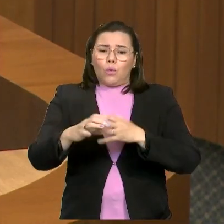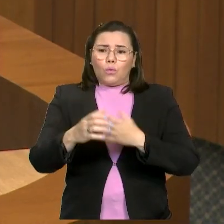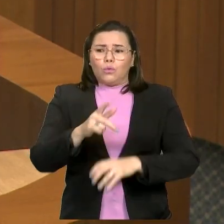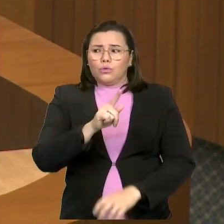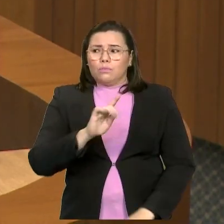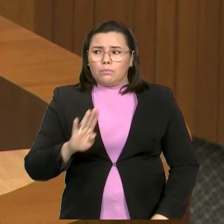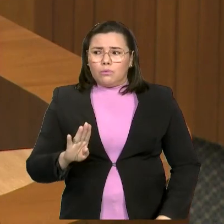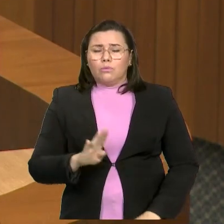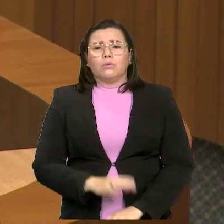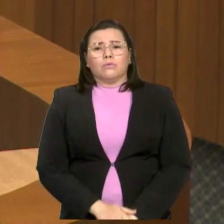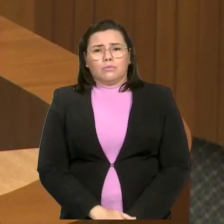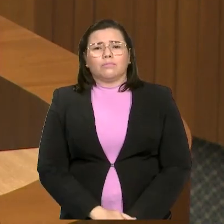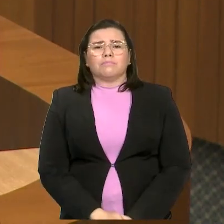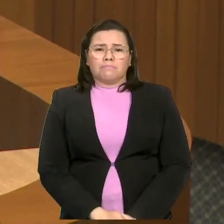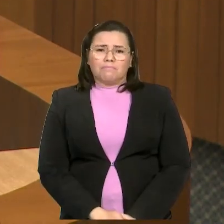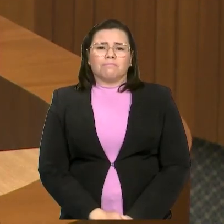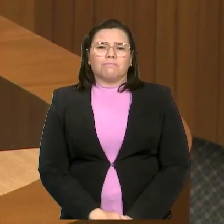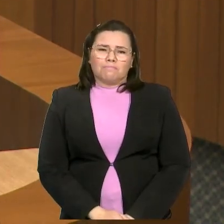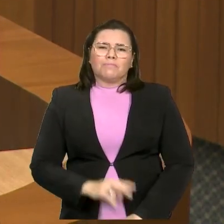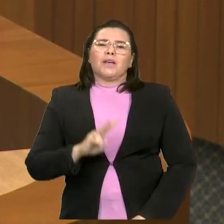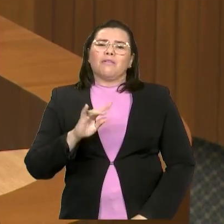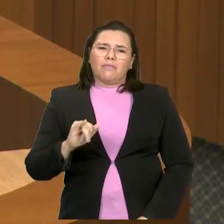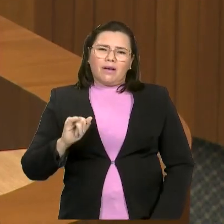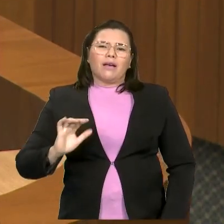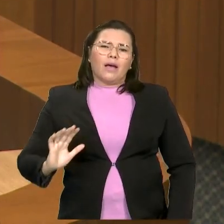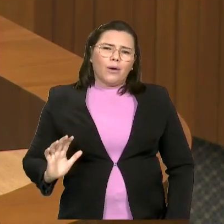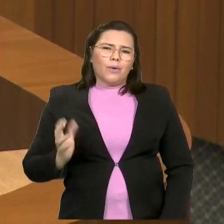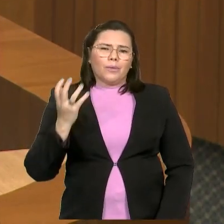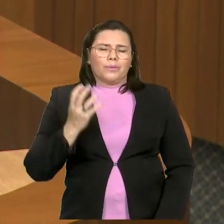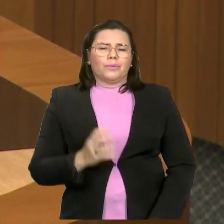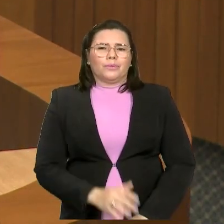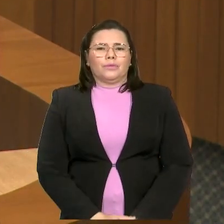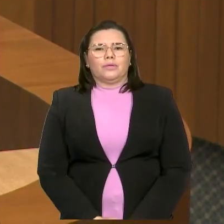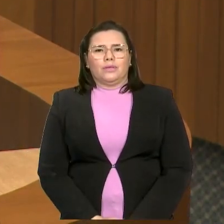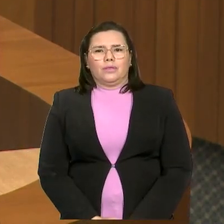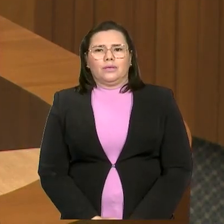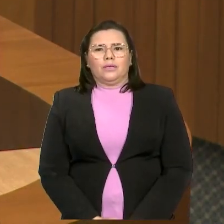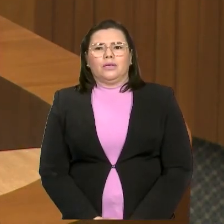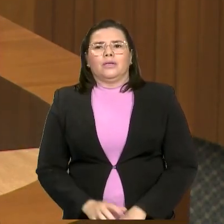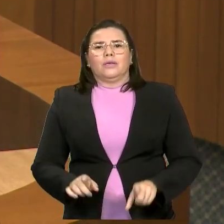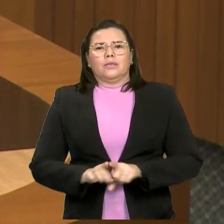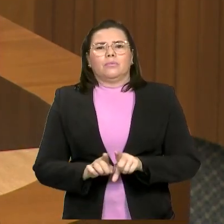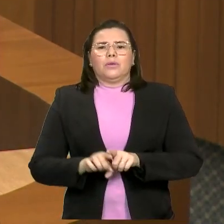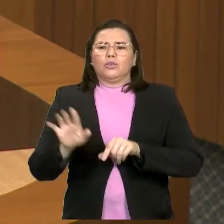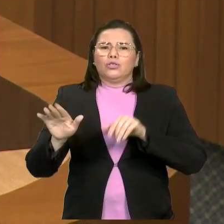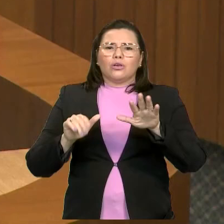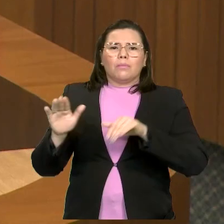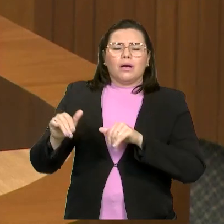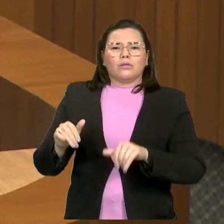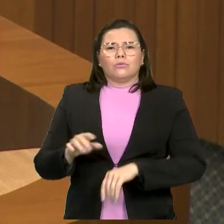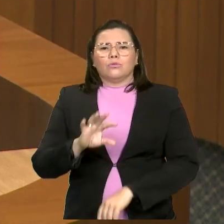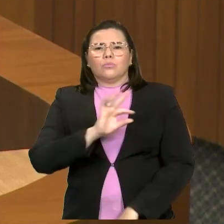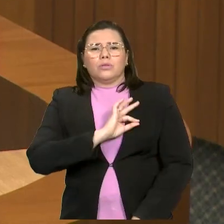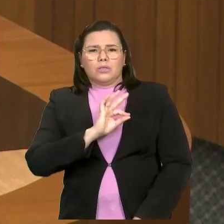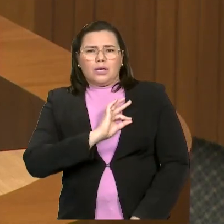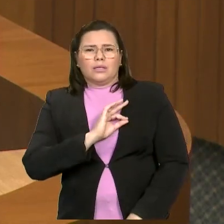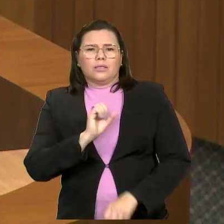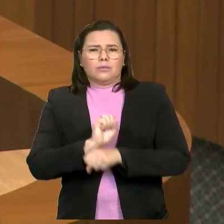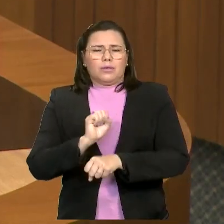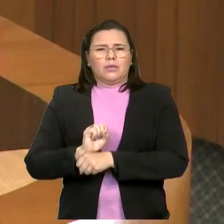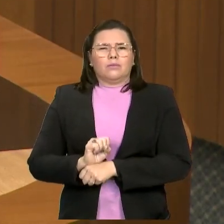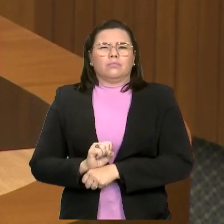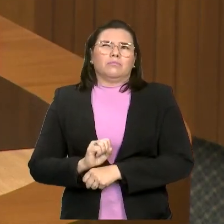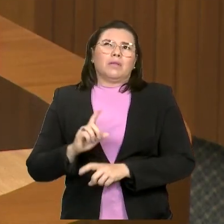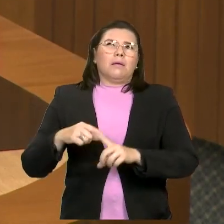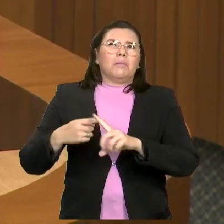ser chamados os deputados, os policiais que estão na espera, deputado Florencio. Vão ser chamados 600